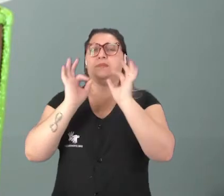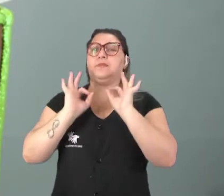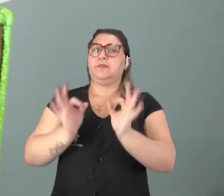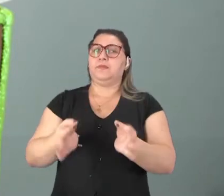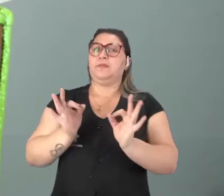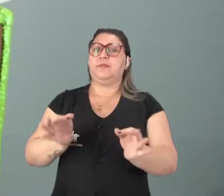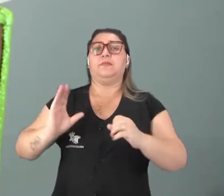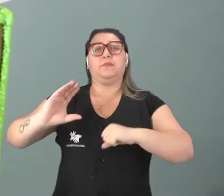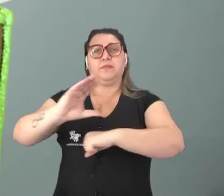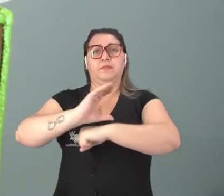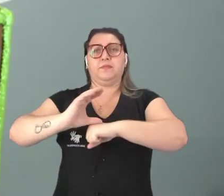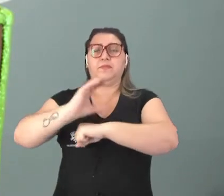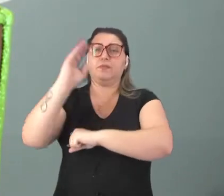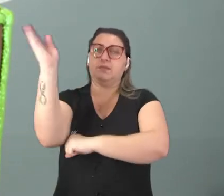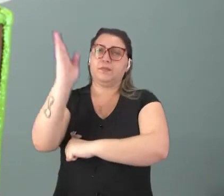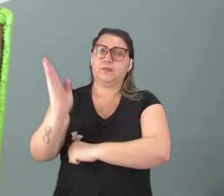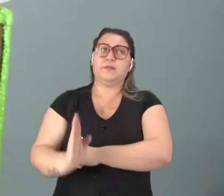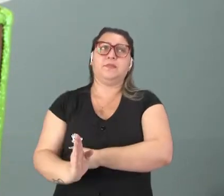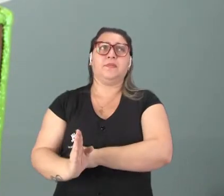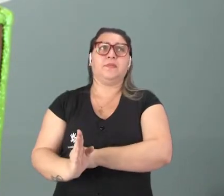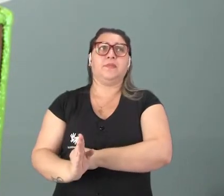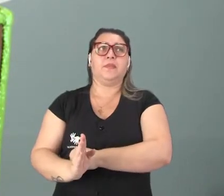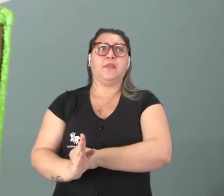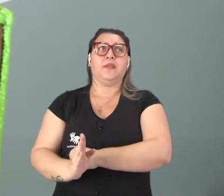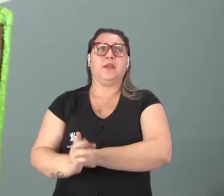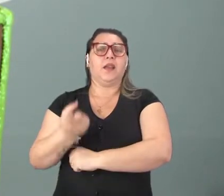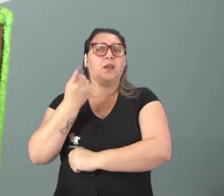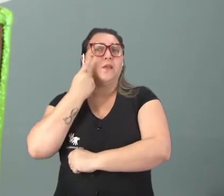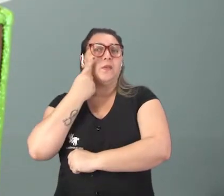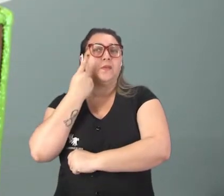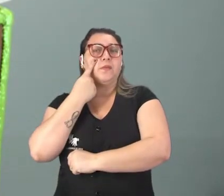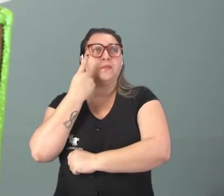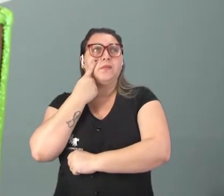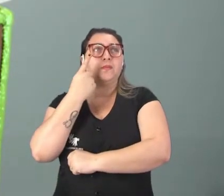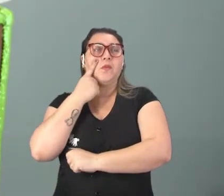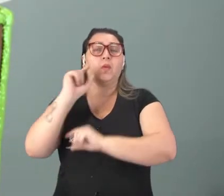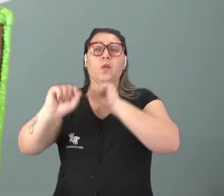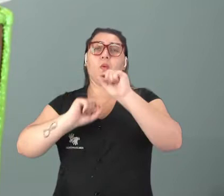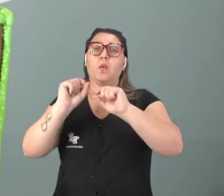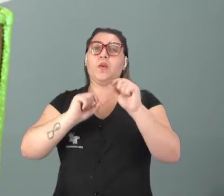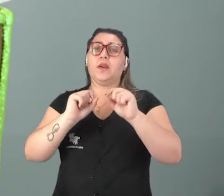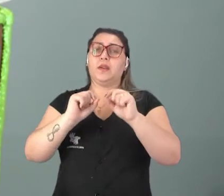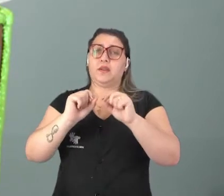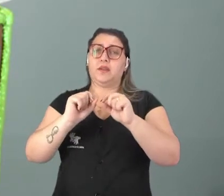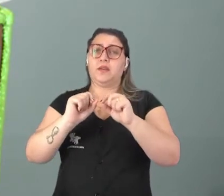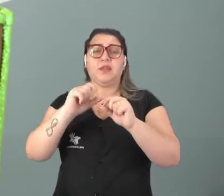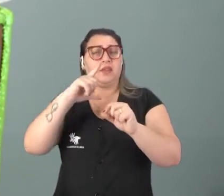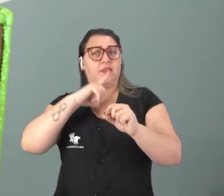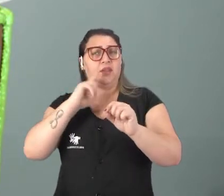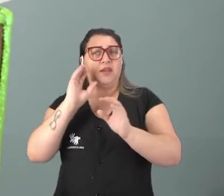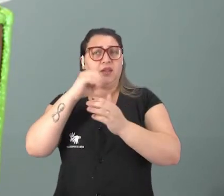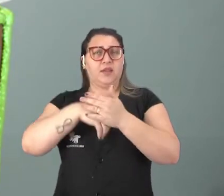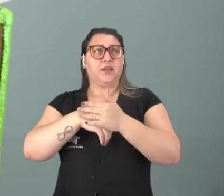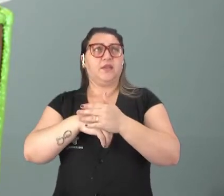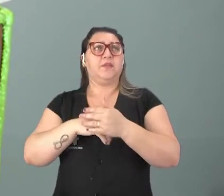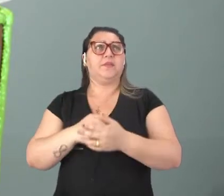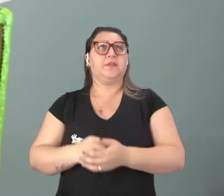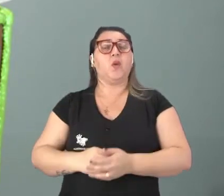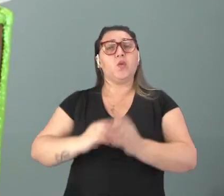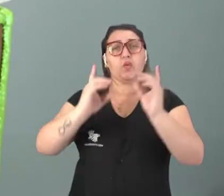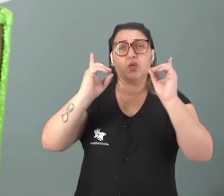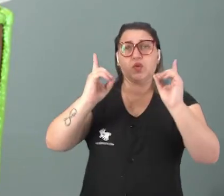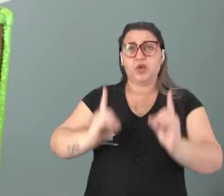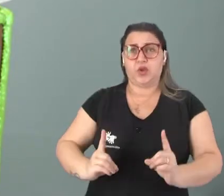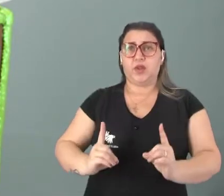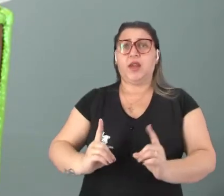certo? A Constituição brasileira. Vamos ver aqui o que trata, né? Ela trata dos